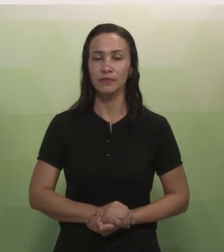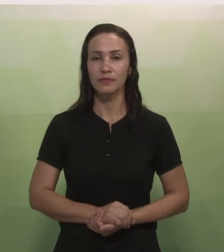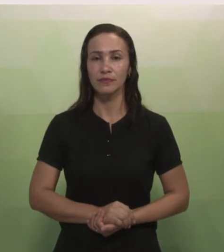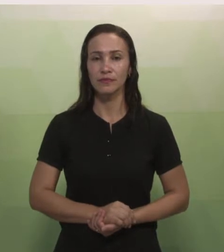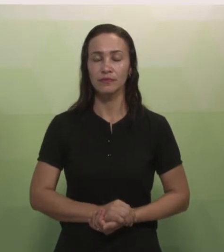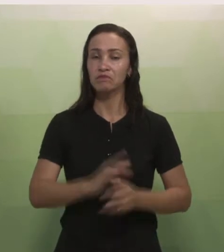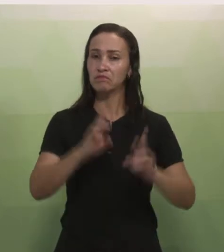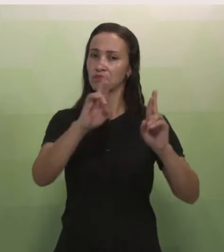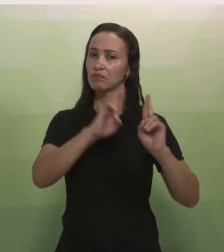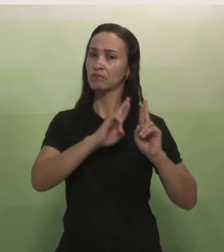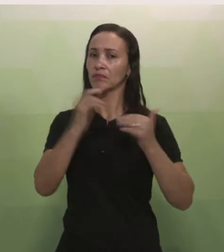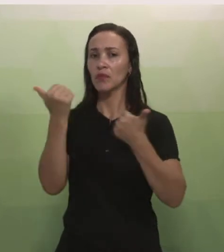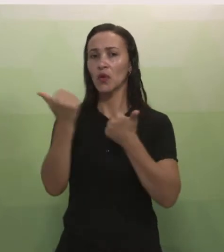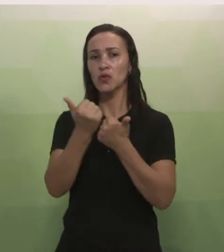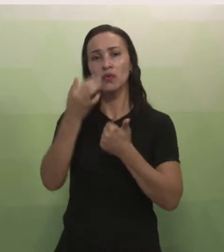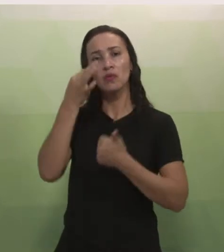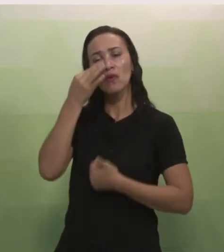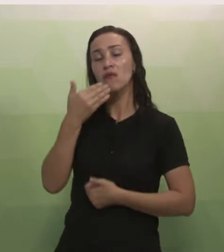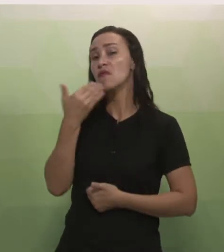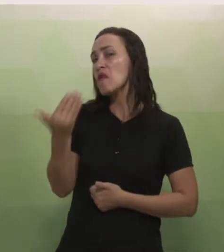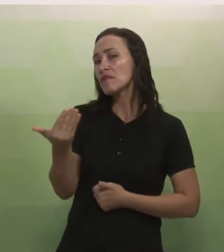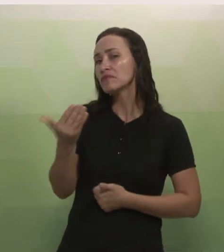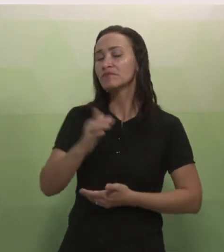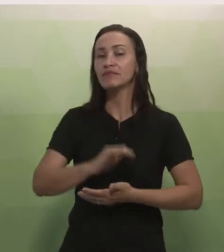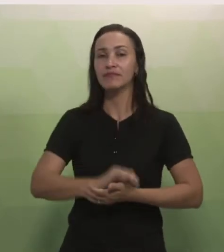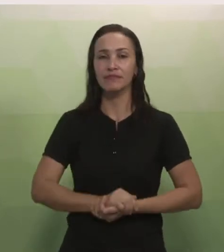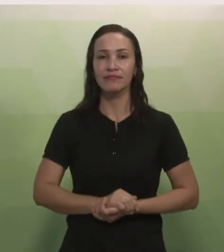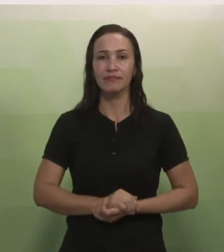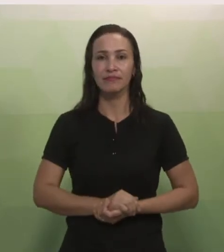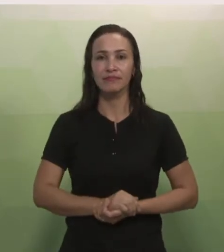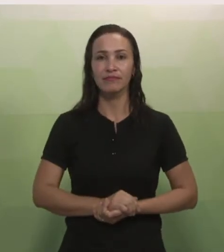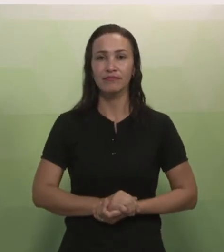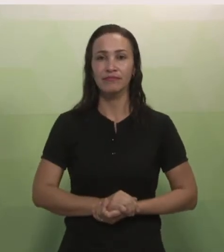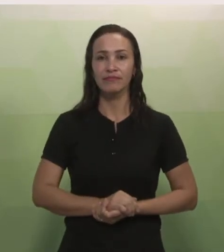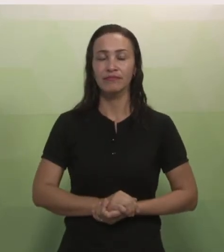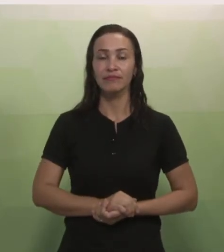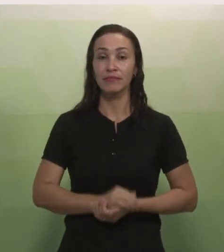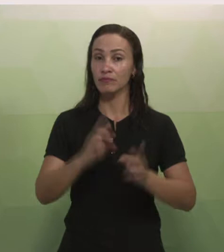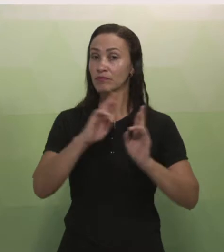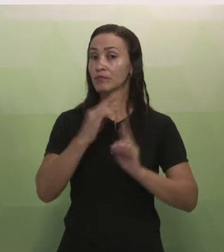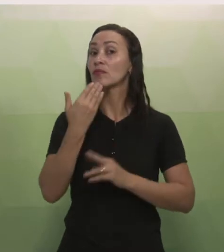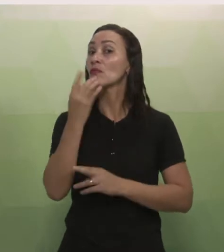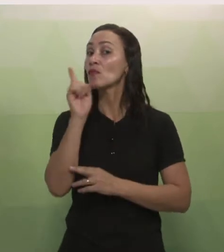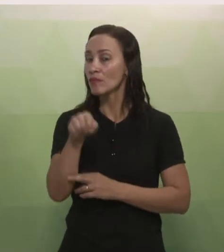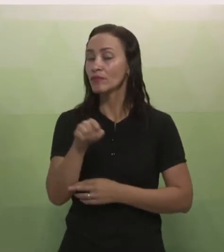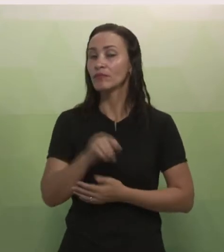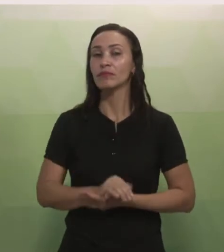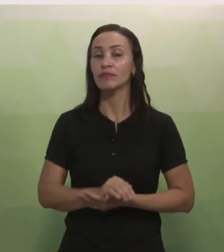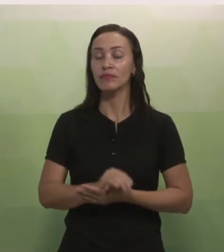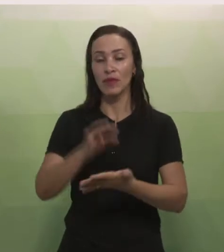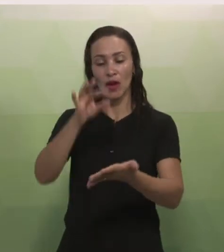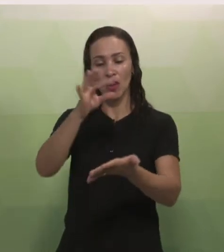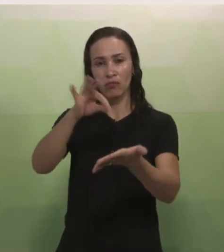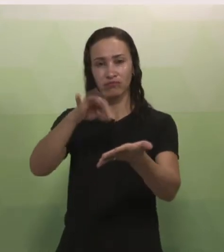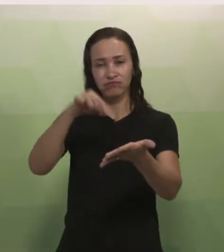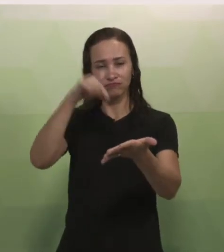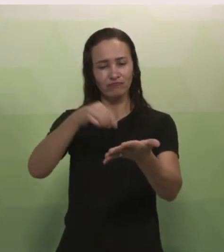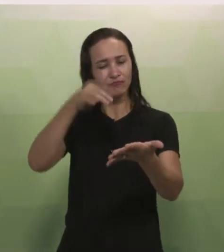O que, que cabe ao tutor presencial? Né? Cabe conferir o preenchimento do